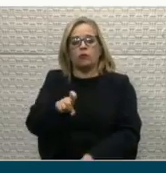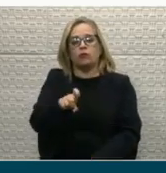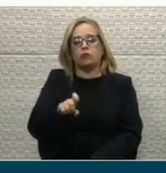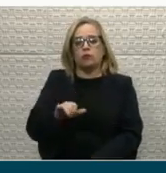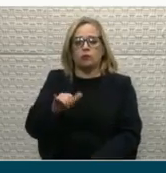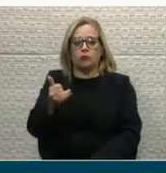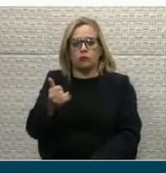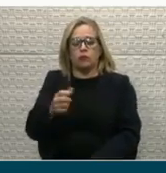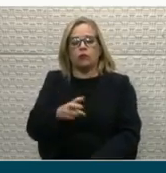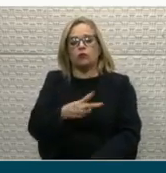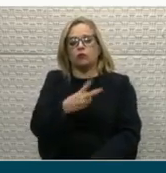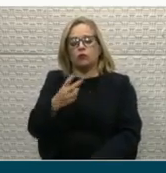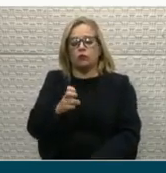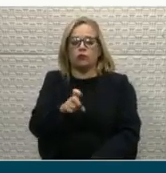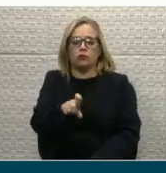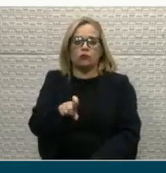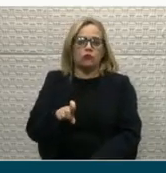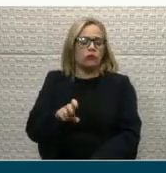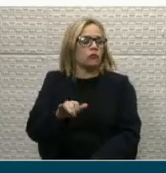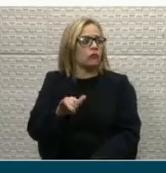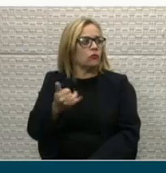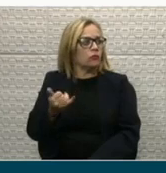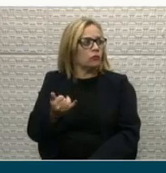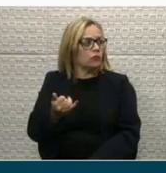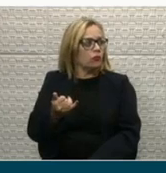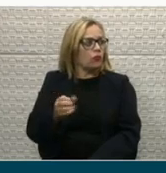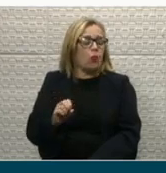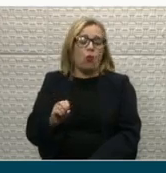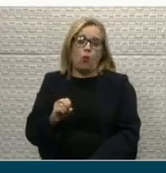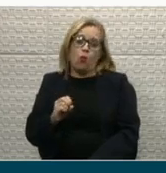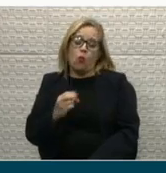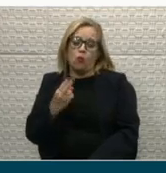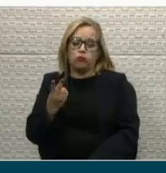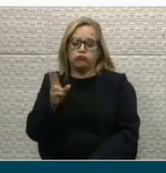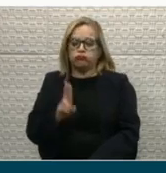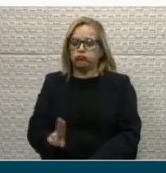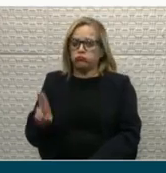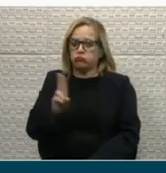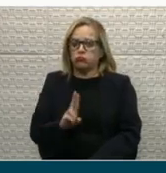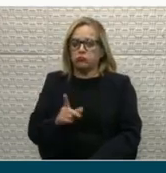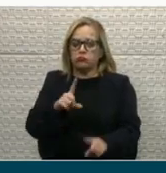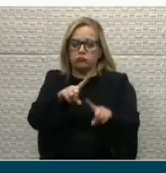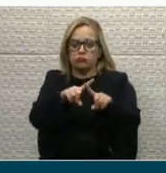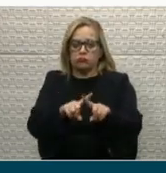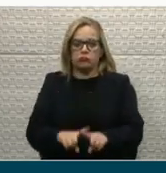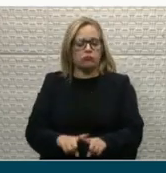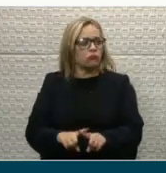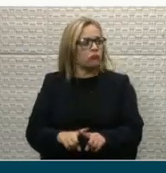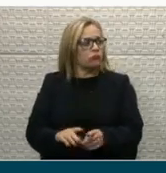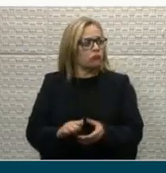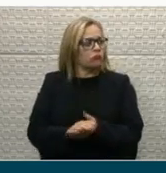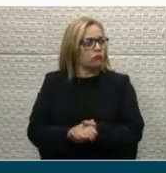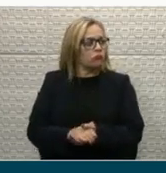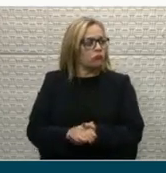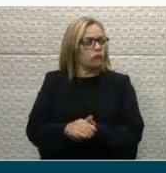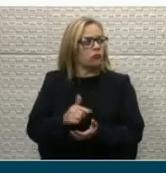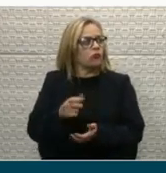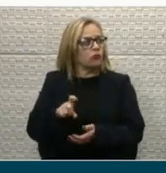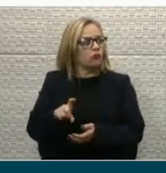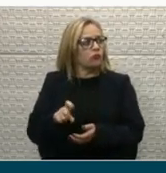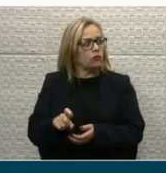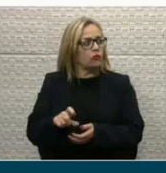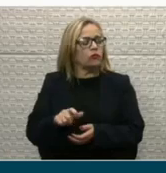em 2xy. Ou ainda, aplicando a multiplicação por escalar, os vetores